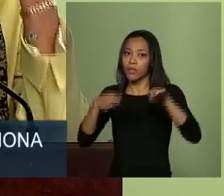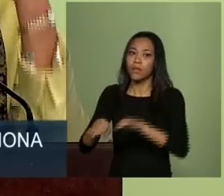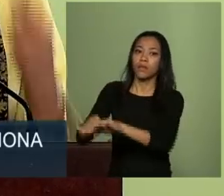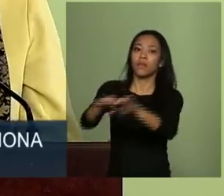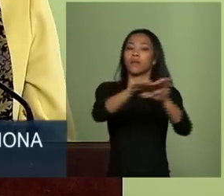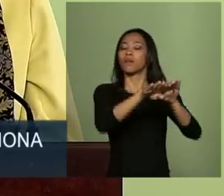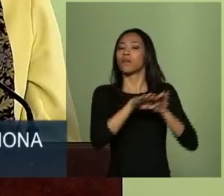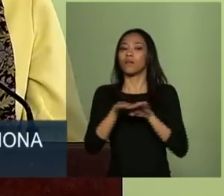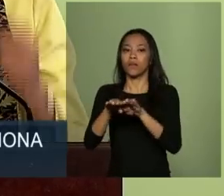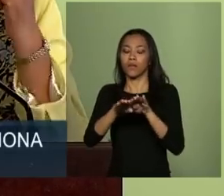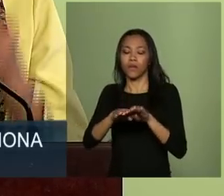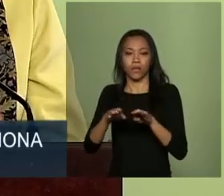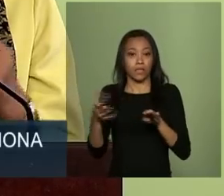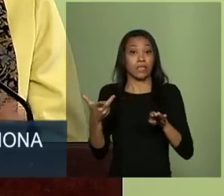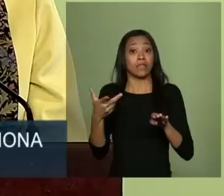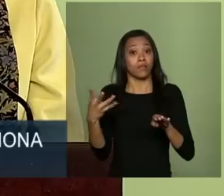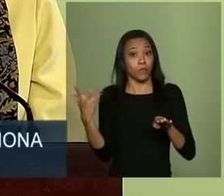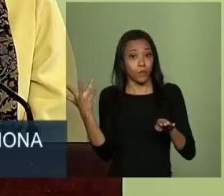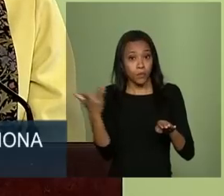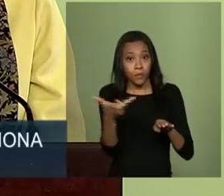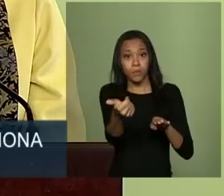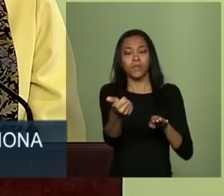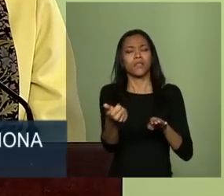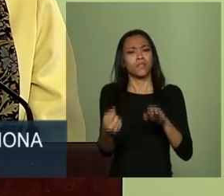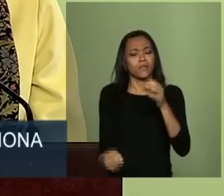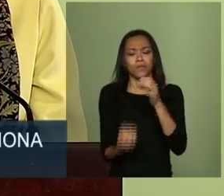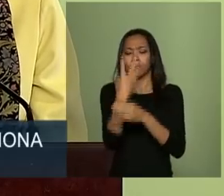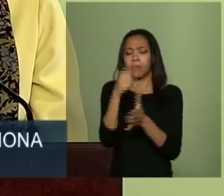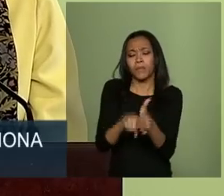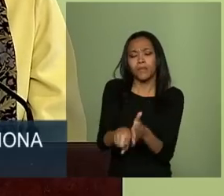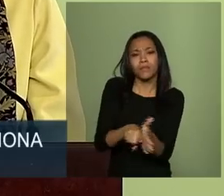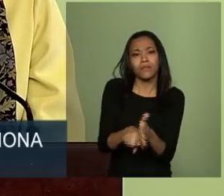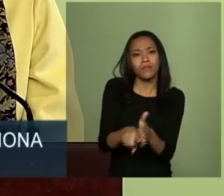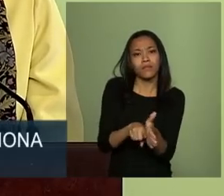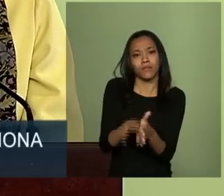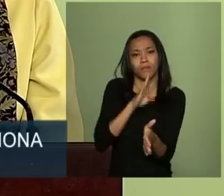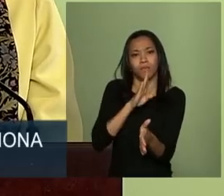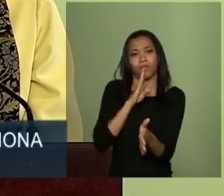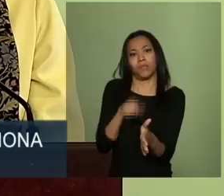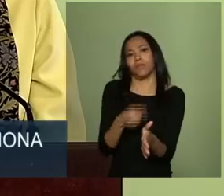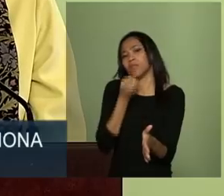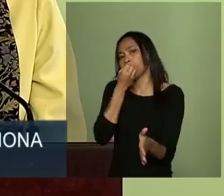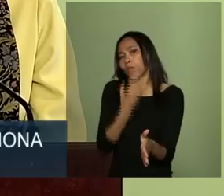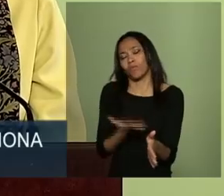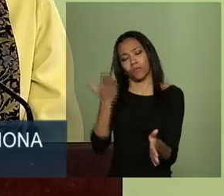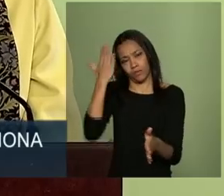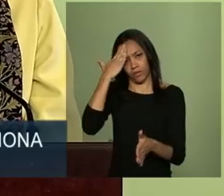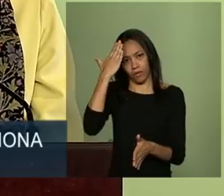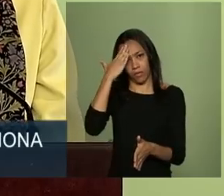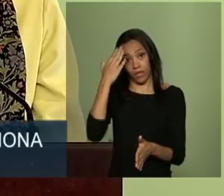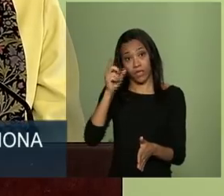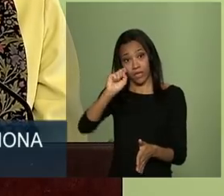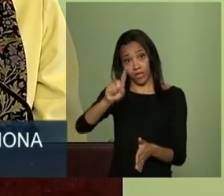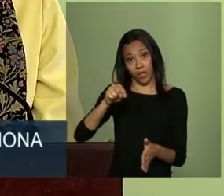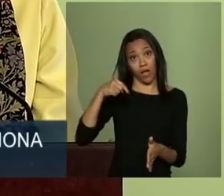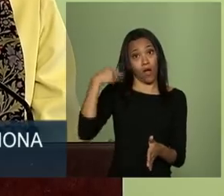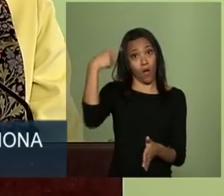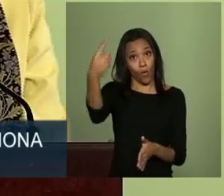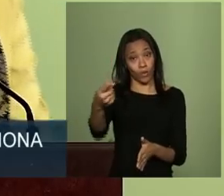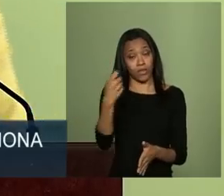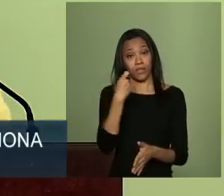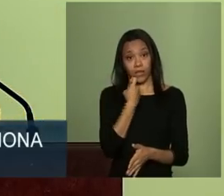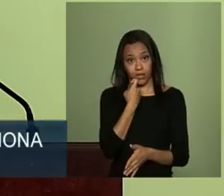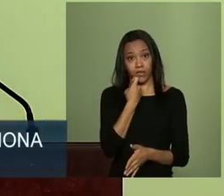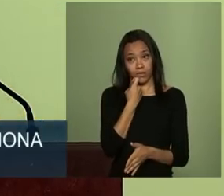ágil, eficiente e que gere ciência e que gere conhecimento. É muito bom saber que na próxima